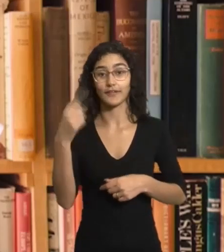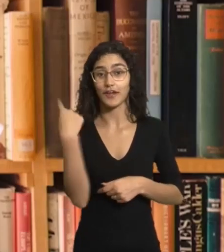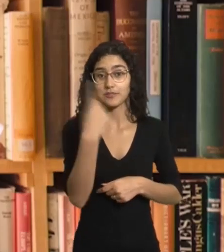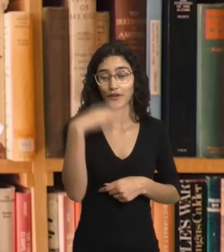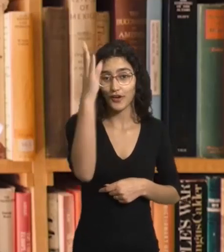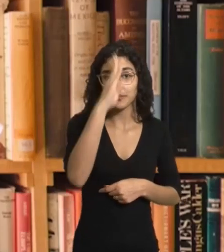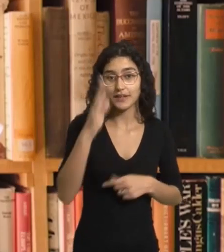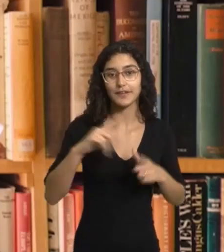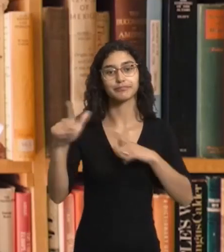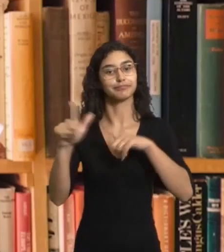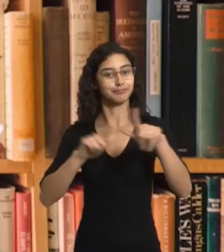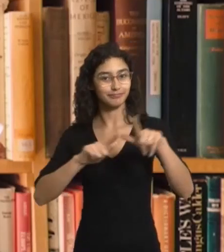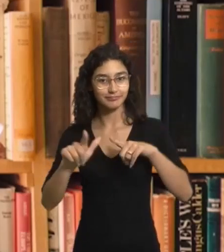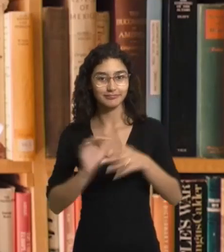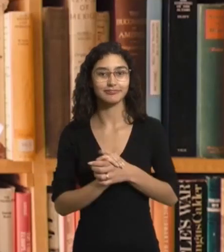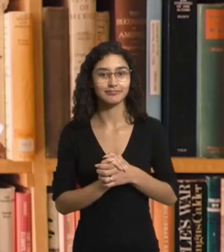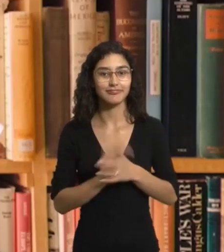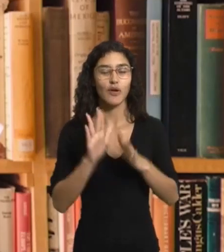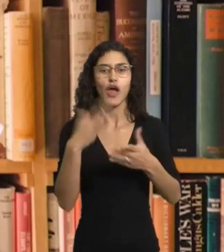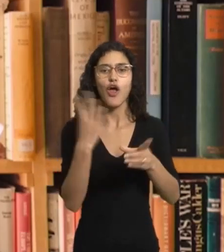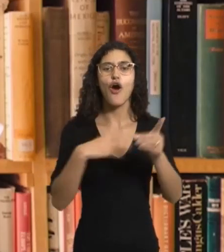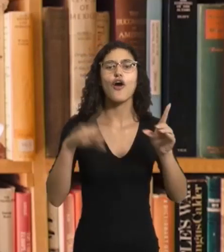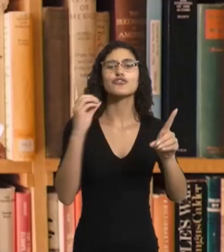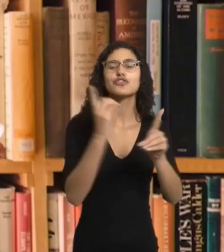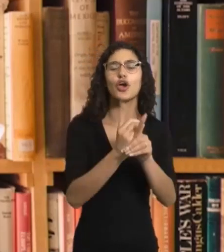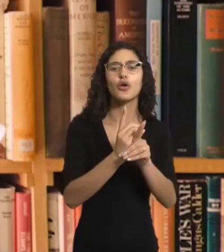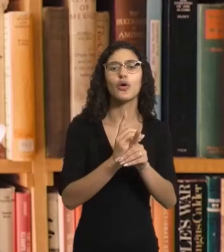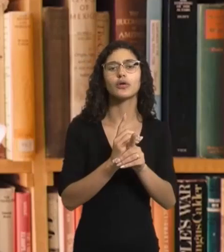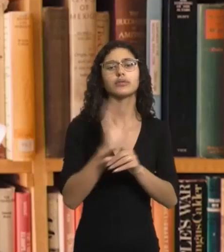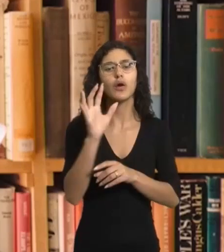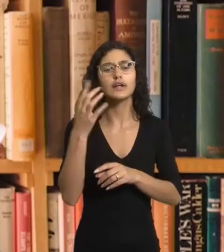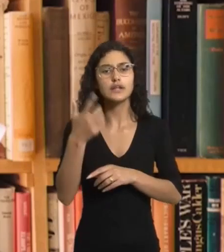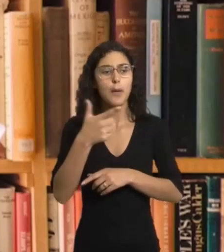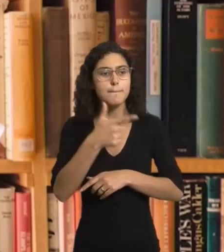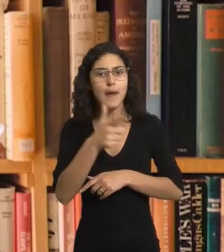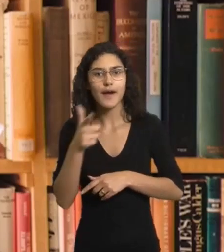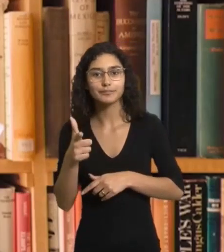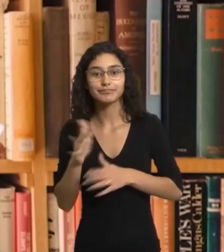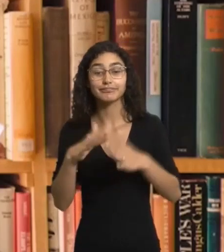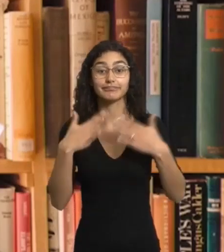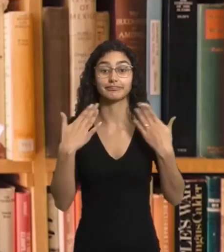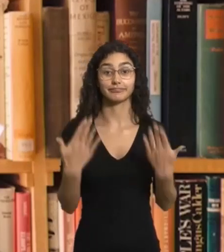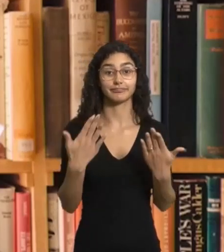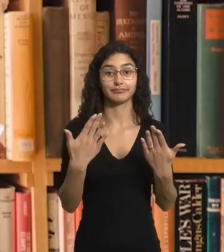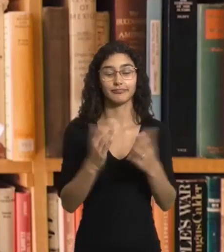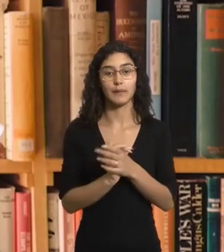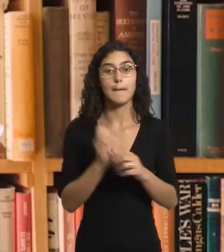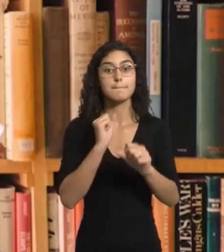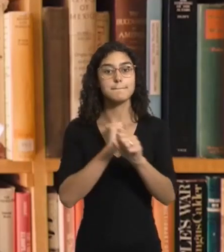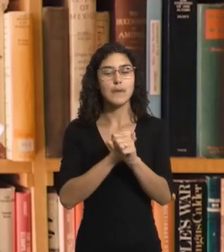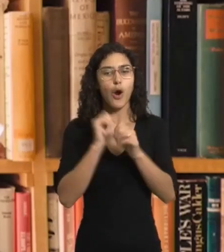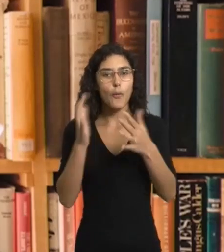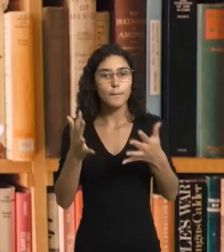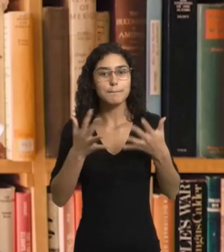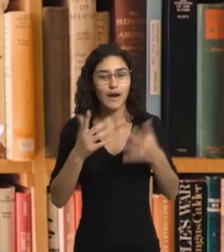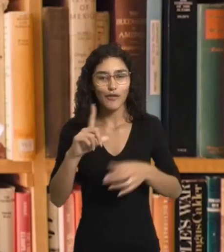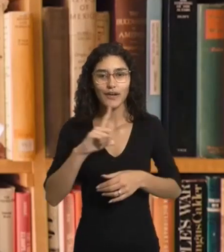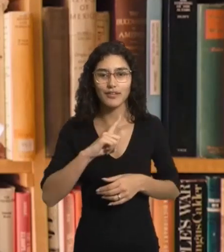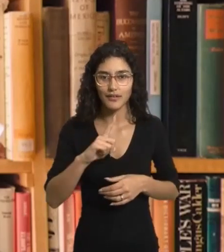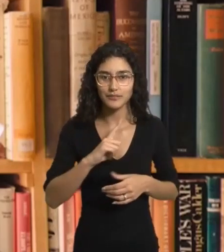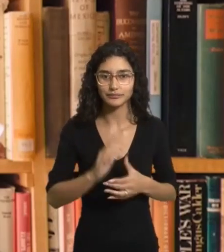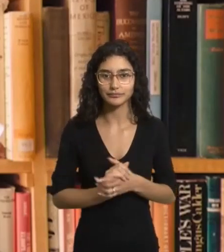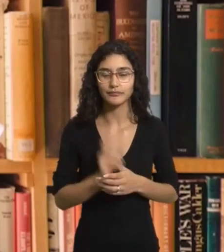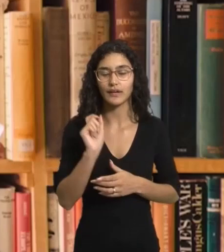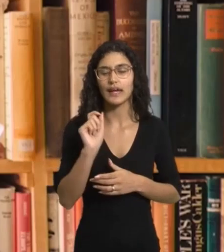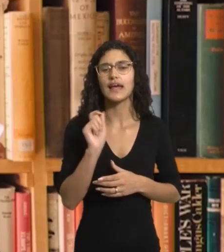brasileiros, trabalhadores, e quando ela chega no ônibus está acontecendo um assalto. E, para espanto dela,